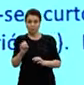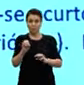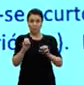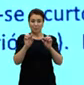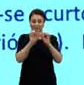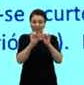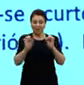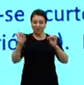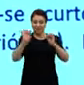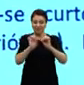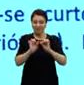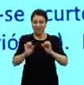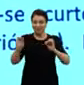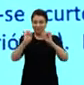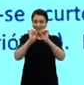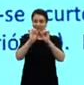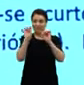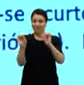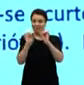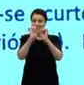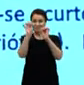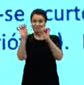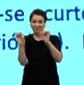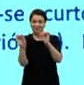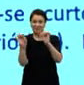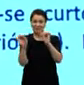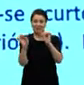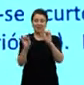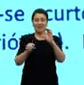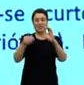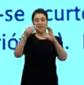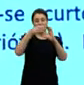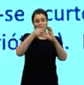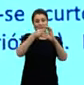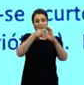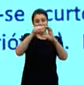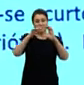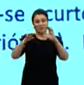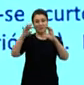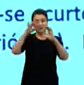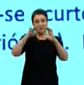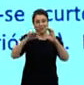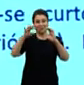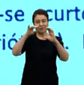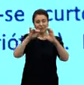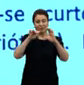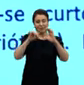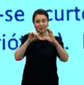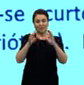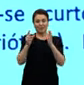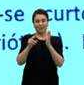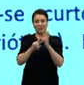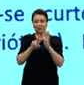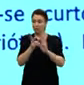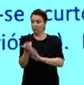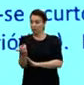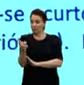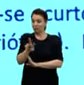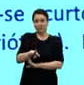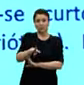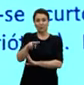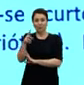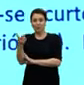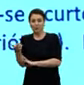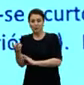linhas aqui representadas nessa figura. E os centríolos, esses pontinhos em cada polo oposto. Então,